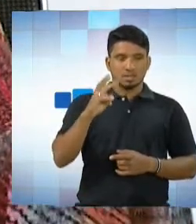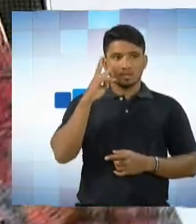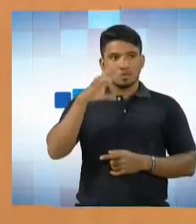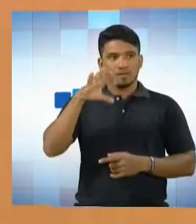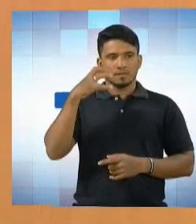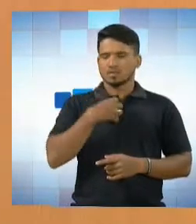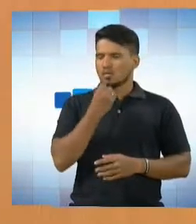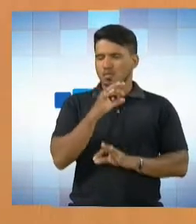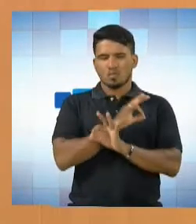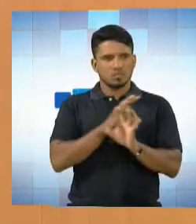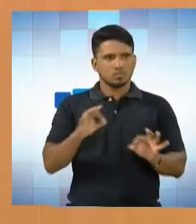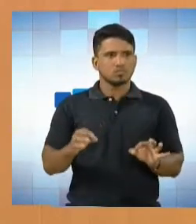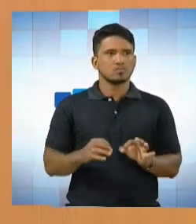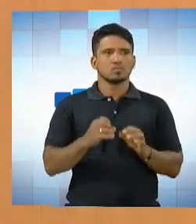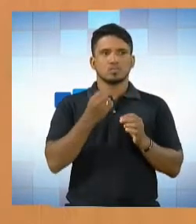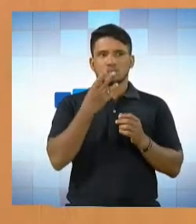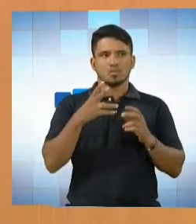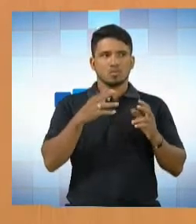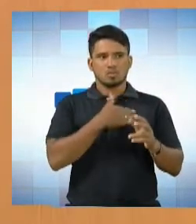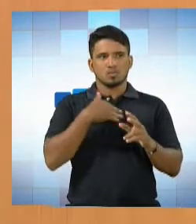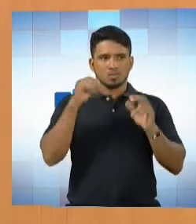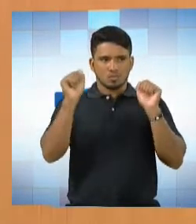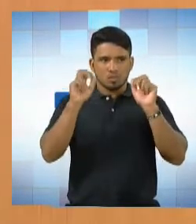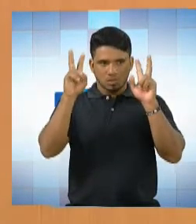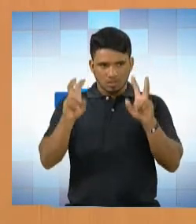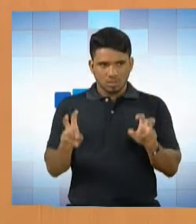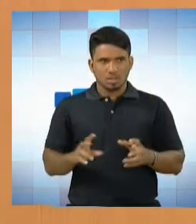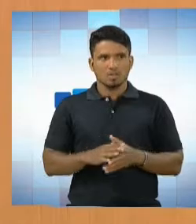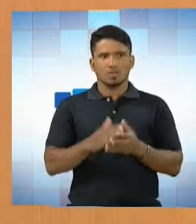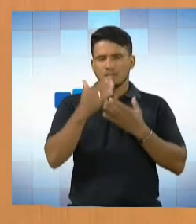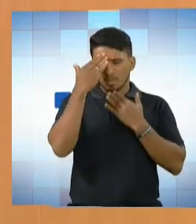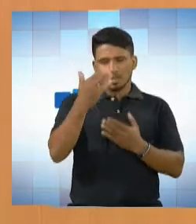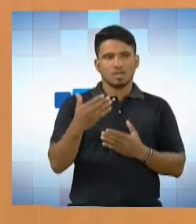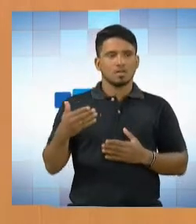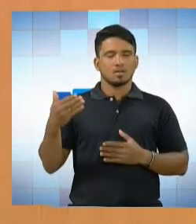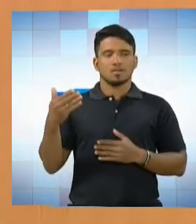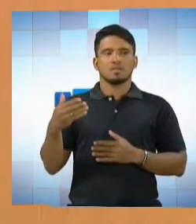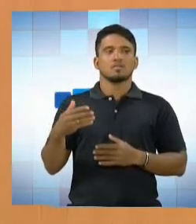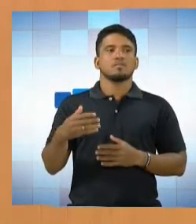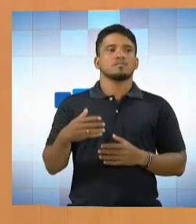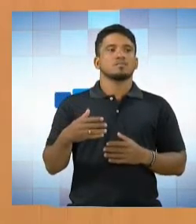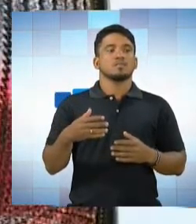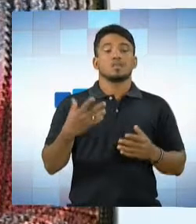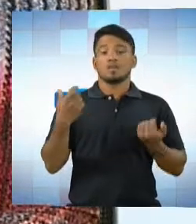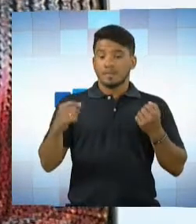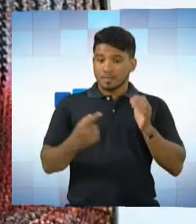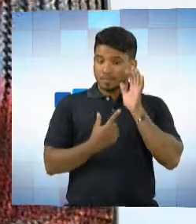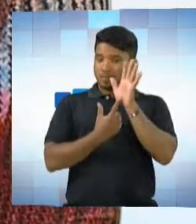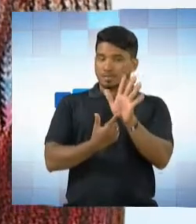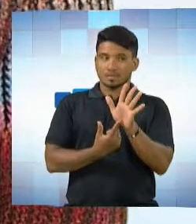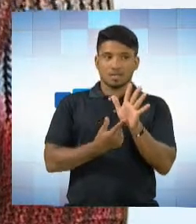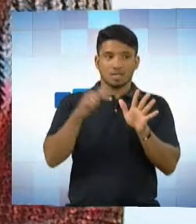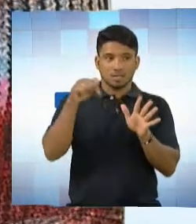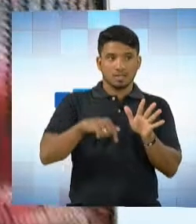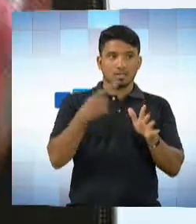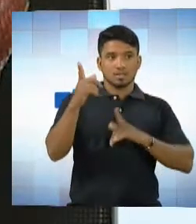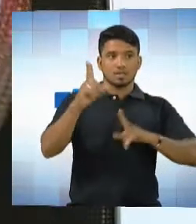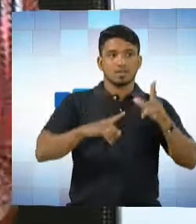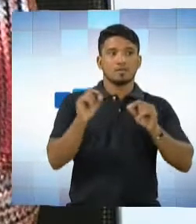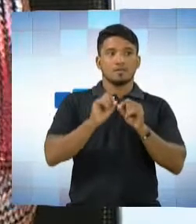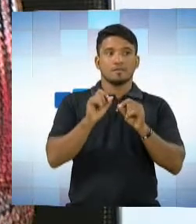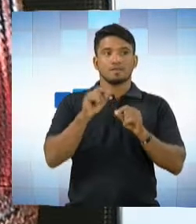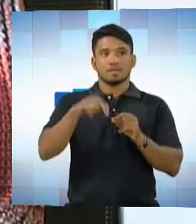ouvir e sentir. Muito bom, adorei. Muito obrigada, Francisco, por essa oportunidade de mostrar aqui no seu programa o que